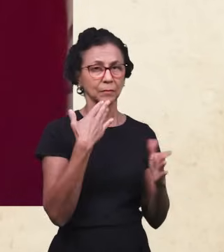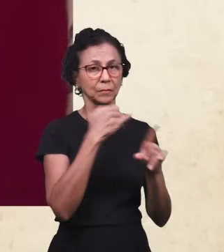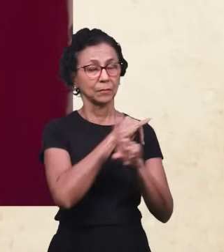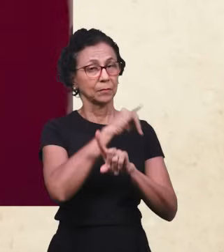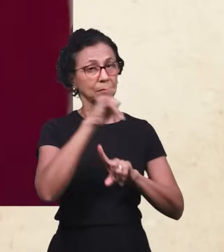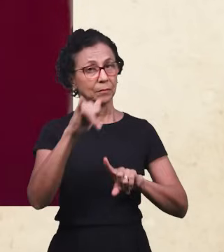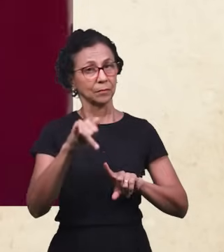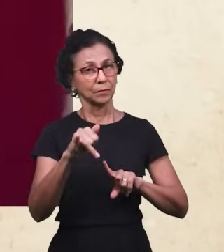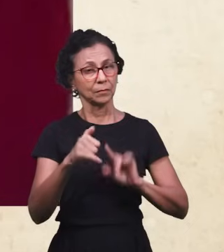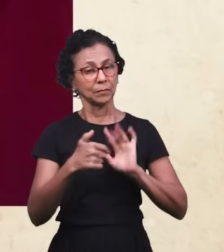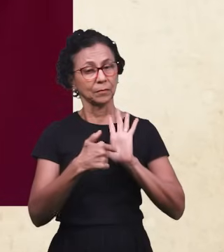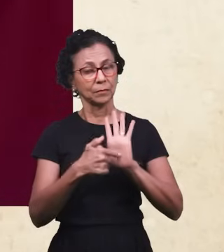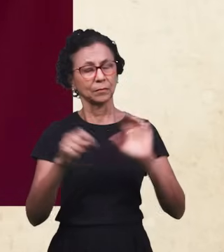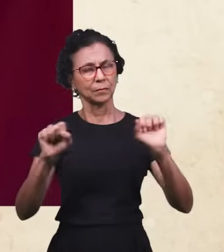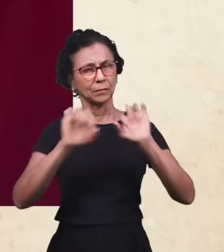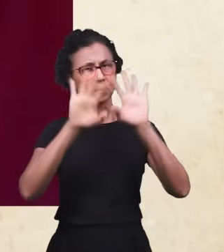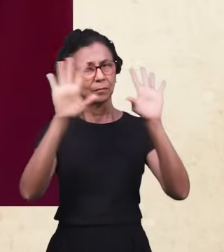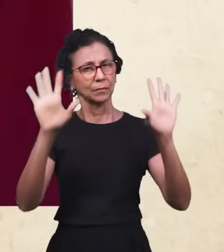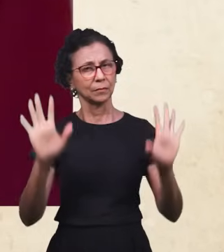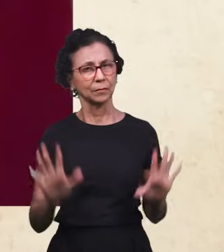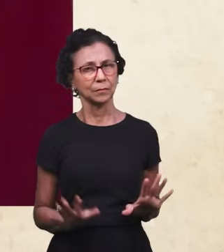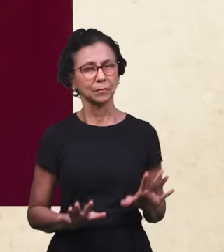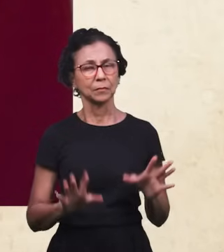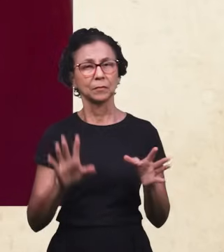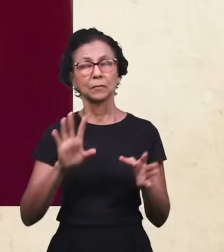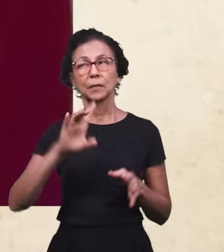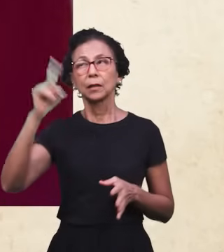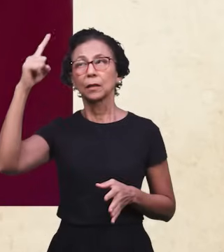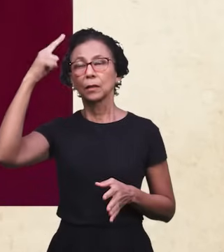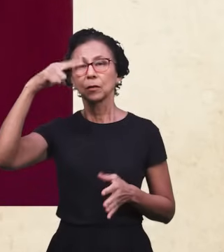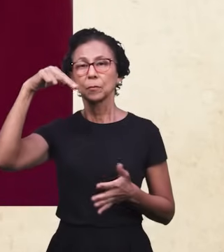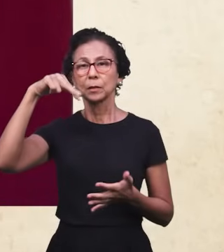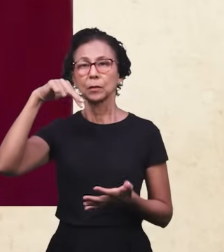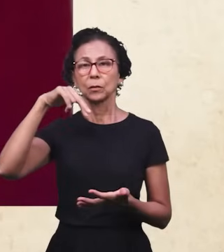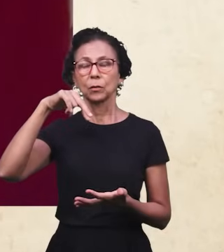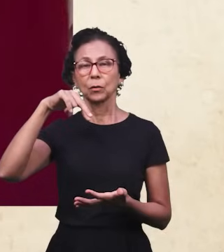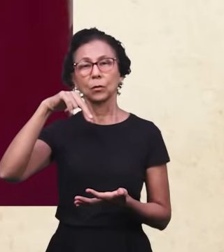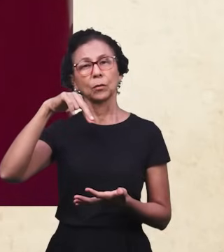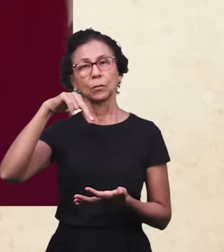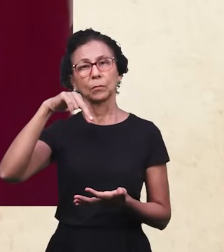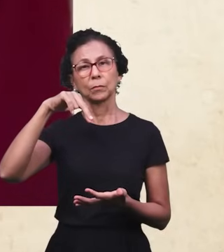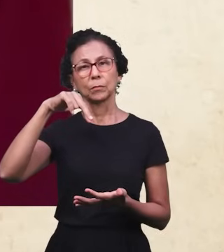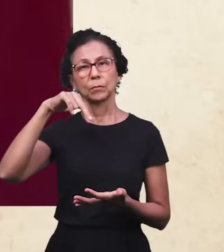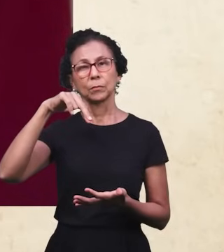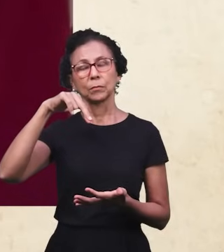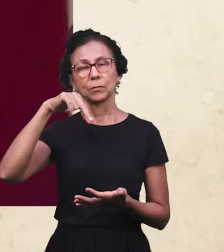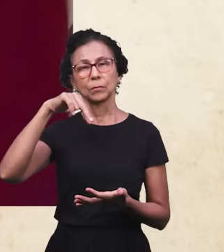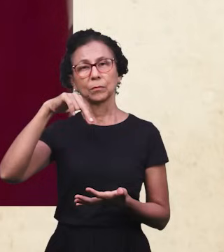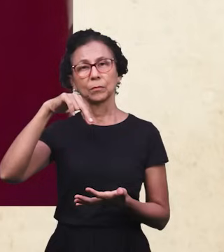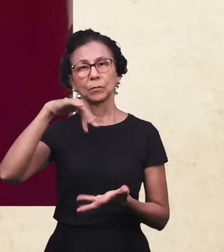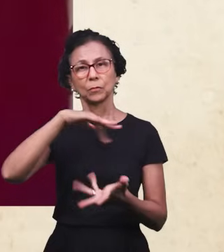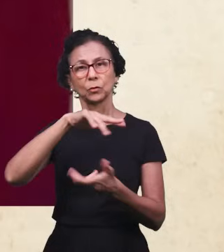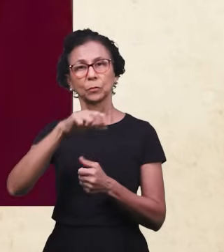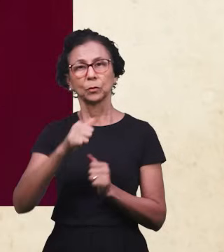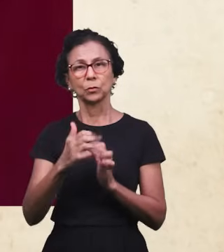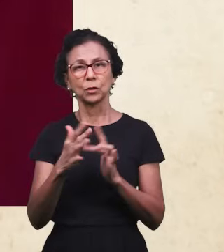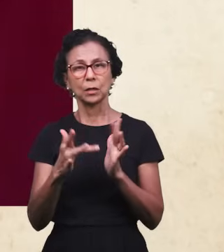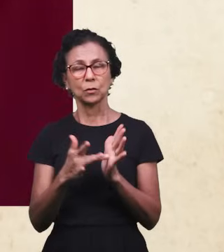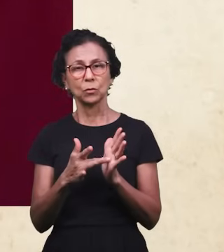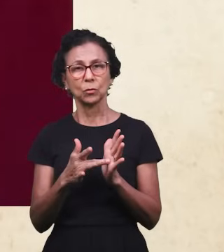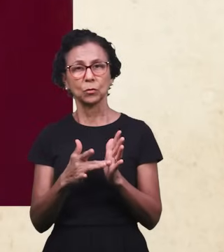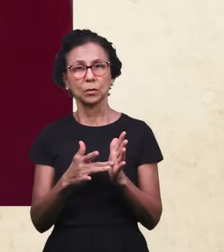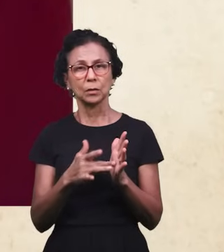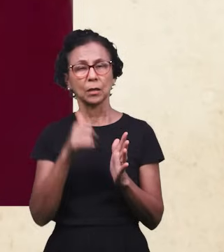profetas. Nós podemos citar algumas. Deus enviou seu filho, nascido de uma virgem, Isaías 7.